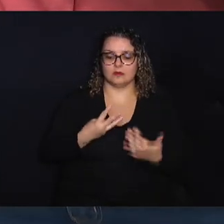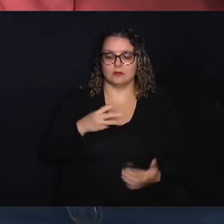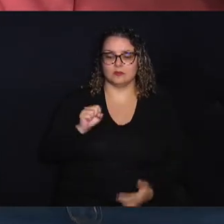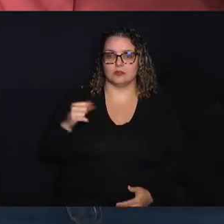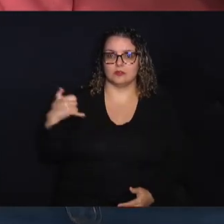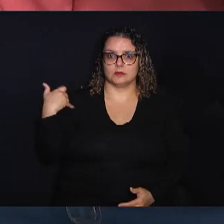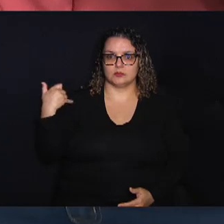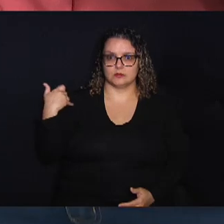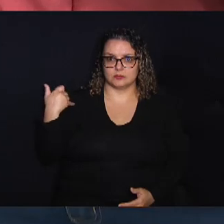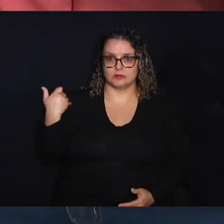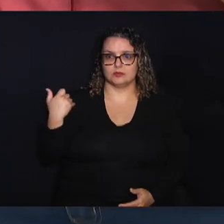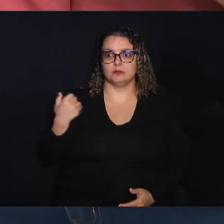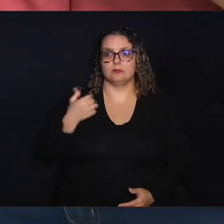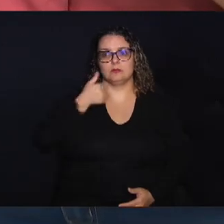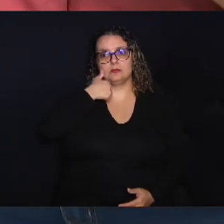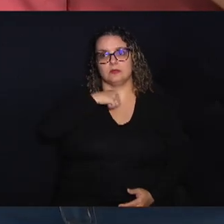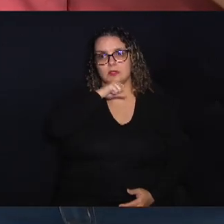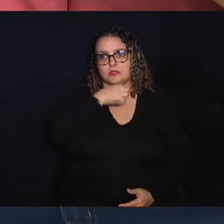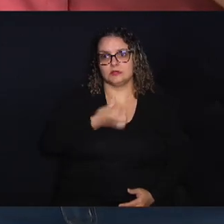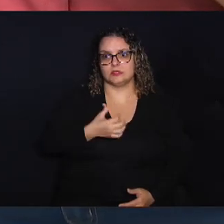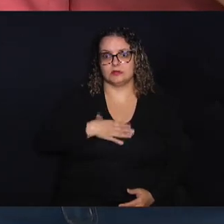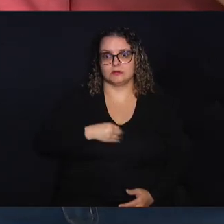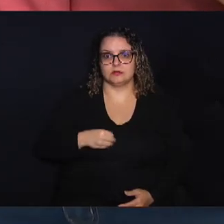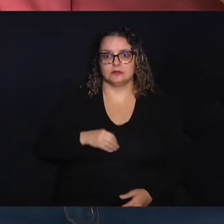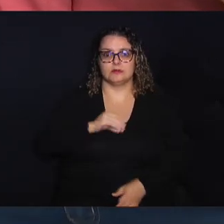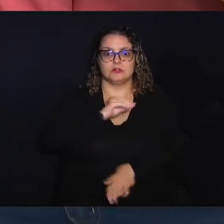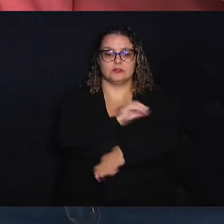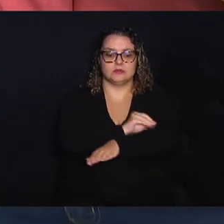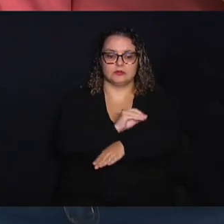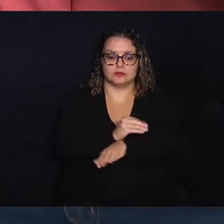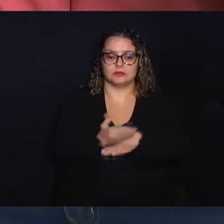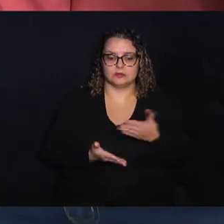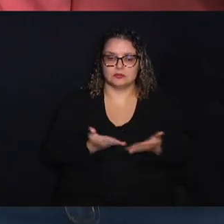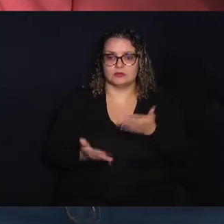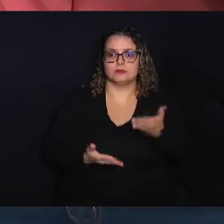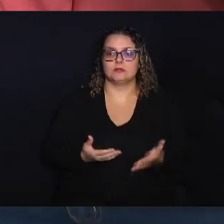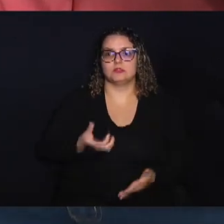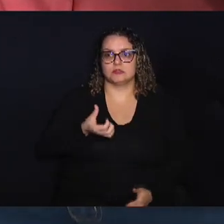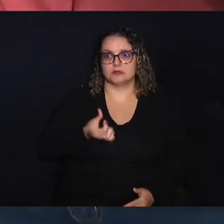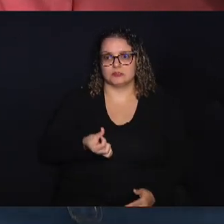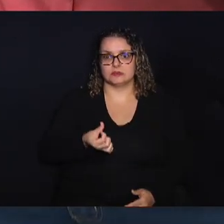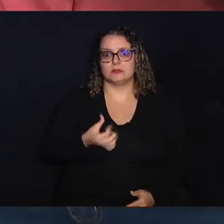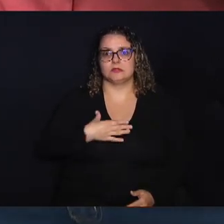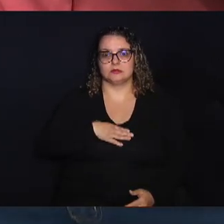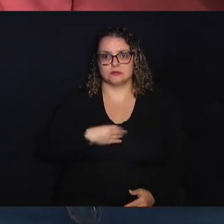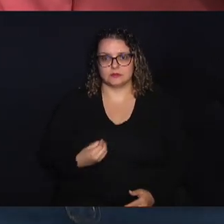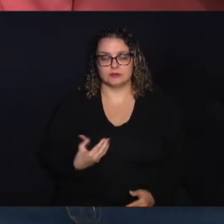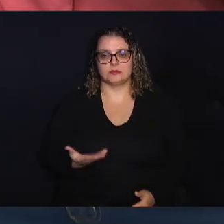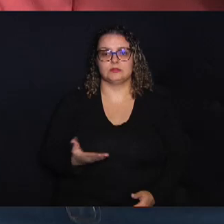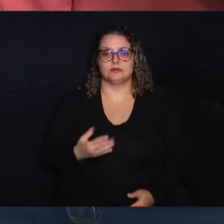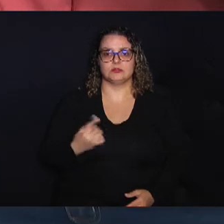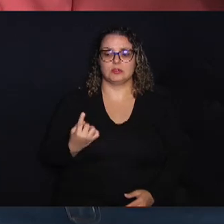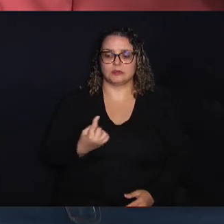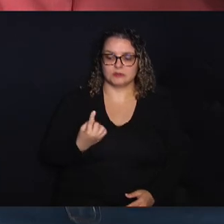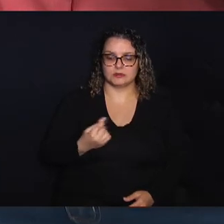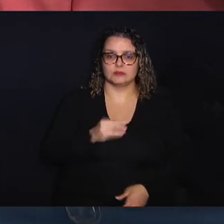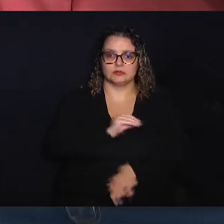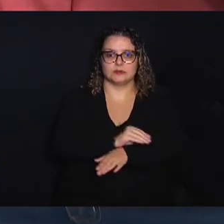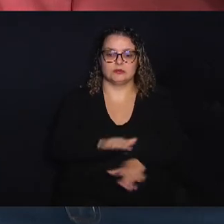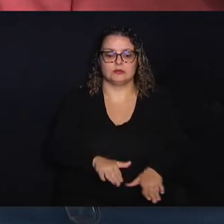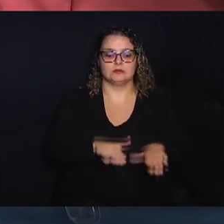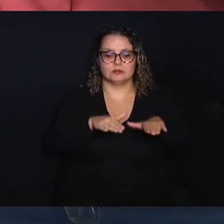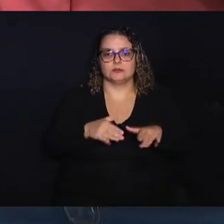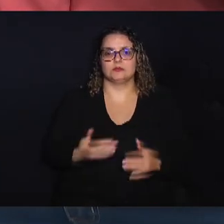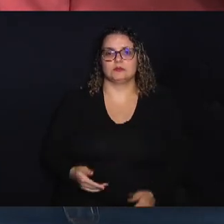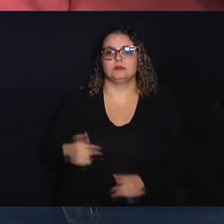de 6 filhos, criou sozinha, trabalhando como servente escolar, 20 anos servidora pública estadual. Quem conheceu e conviveu com